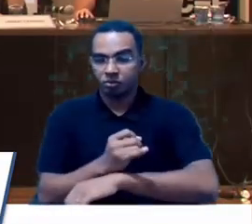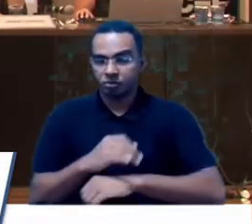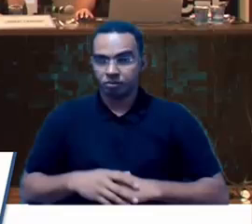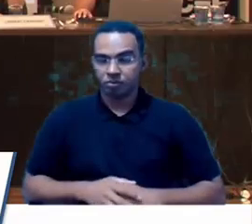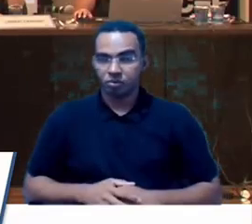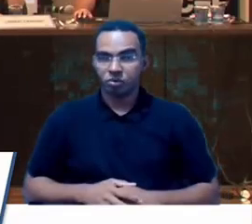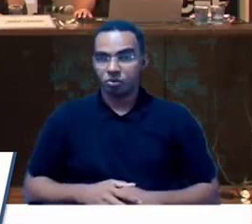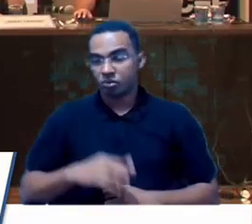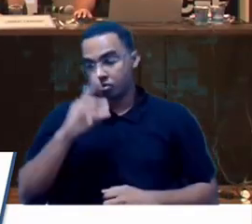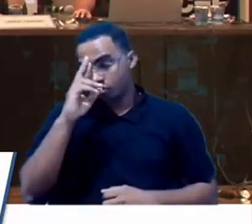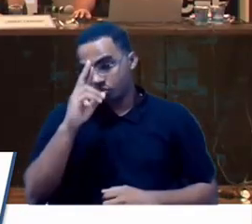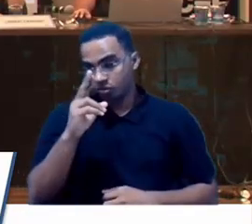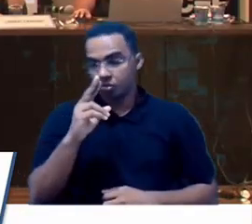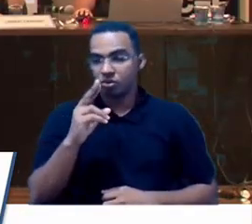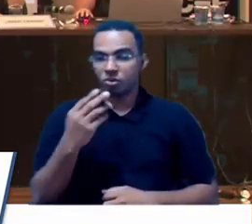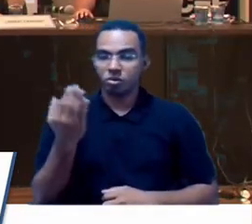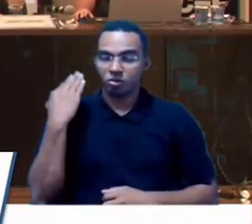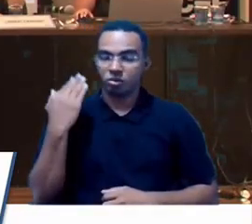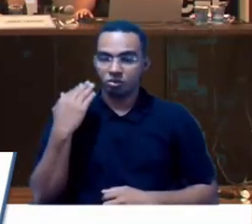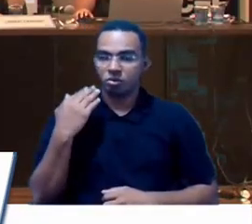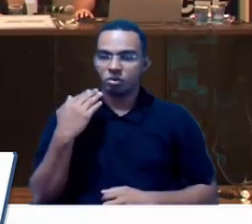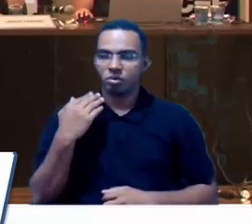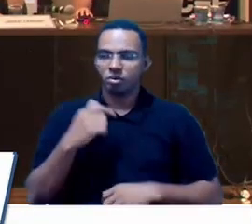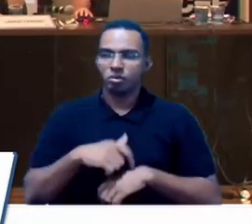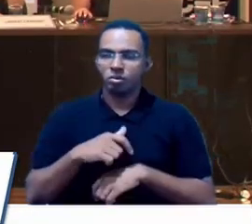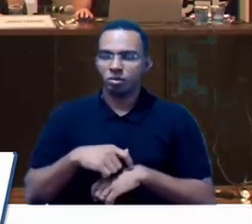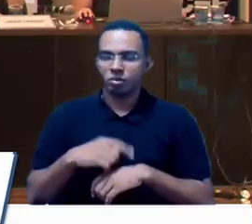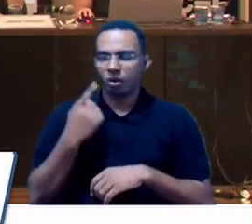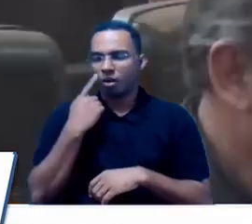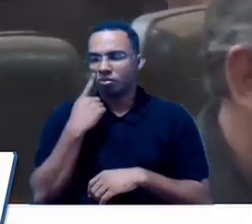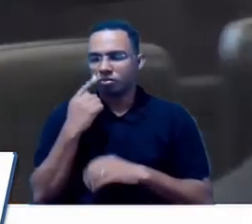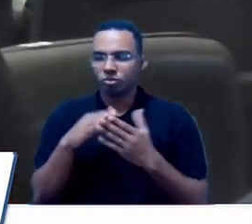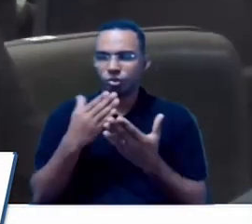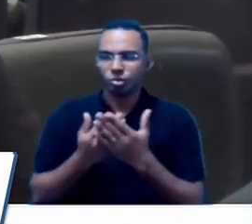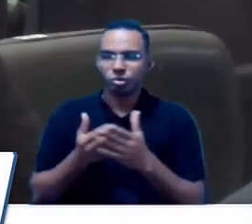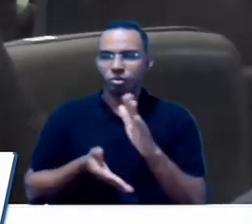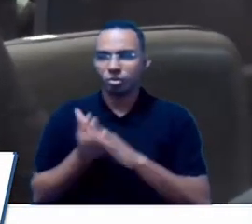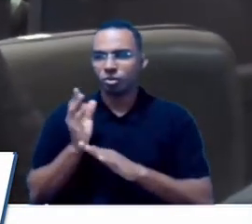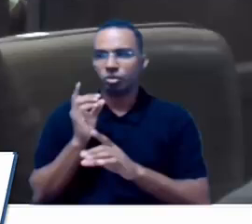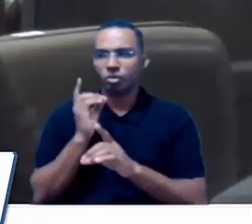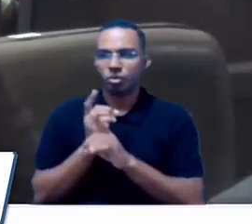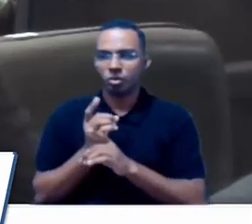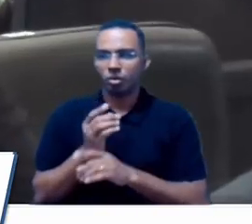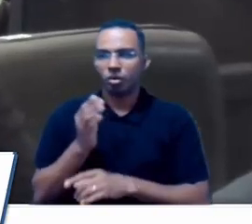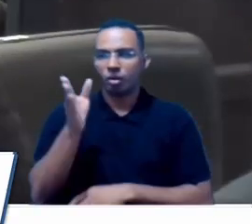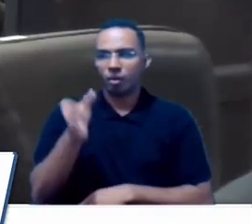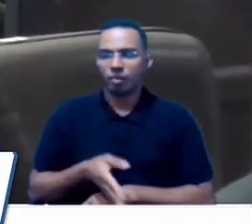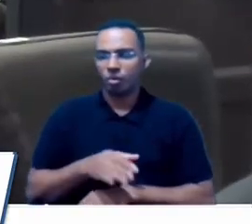Excelência, eu também tive há pouco tempo Colégio Champagnat e encontrei metade das salas vazias.